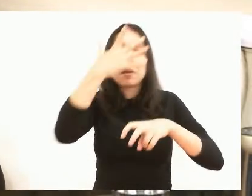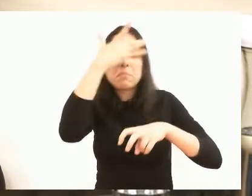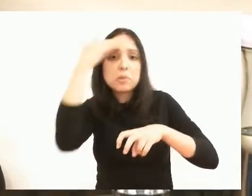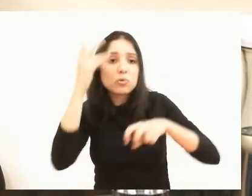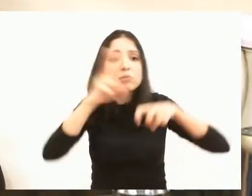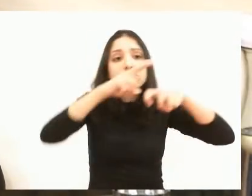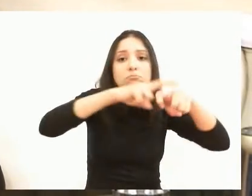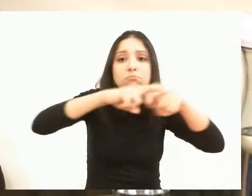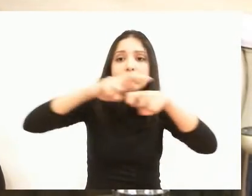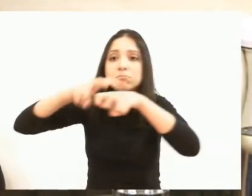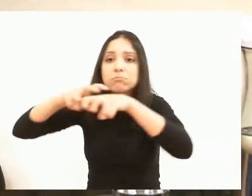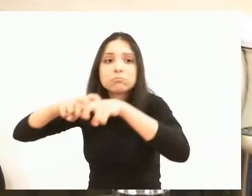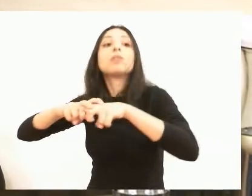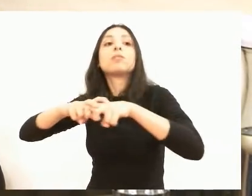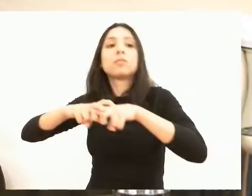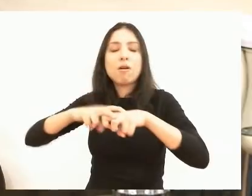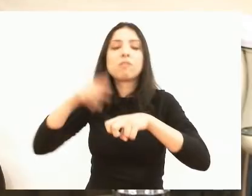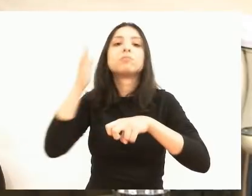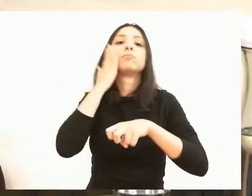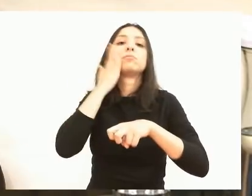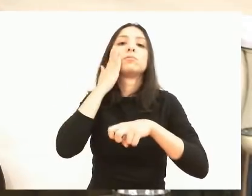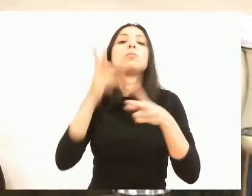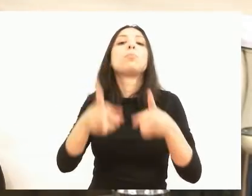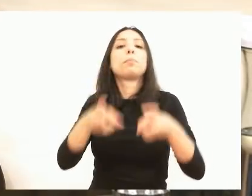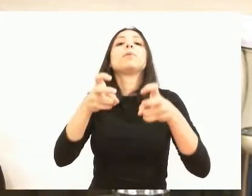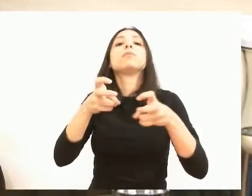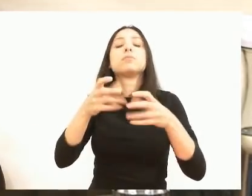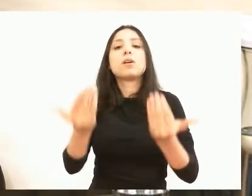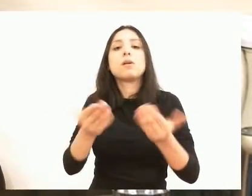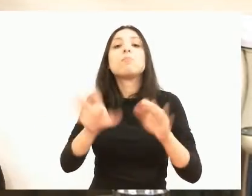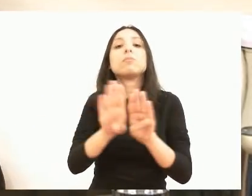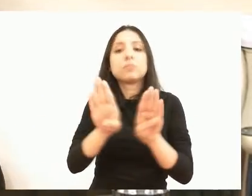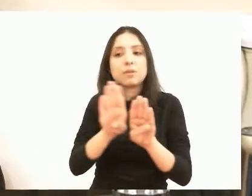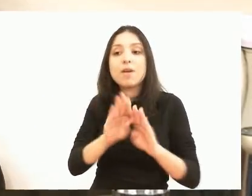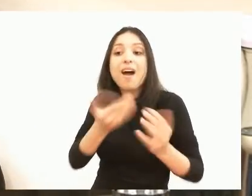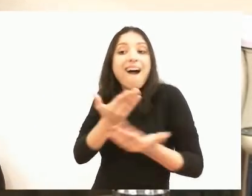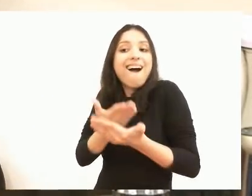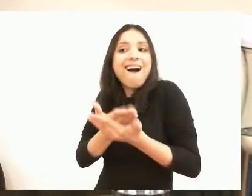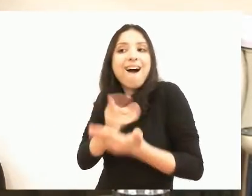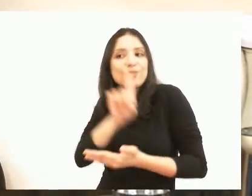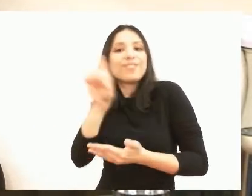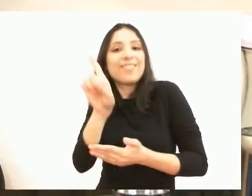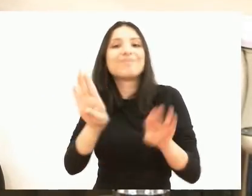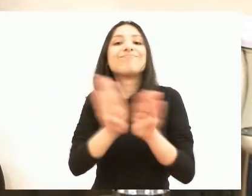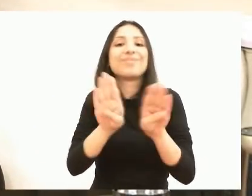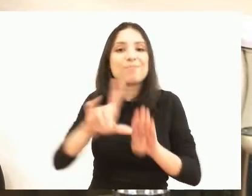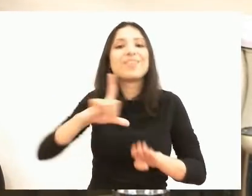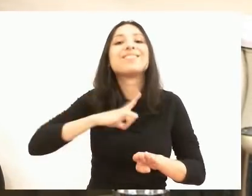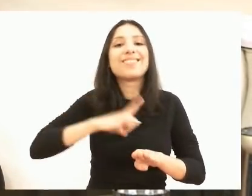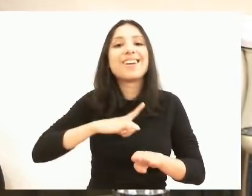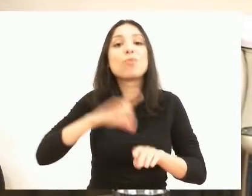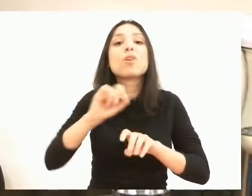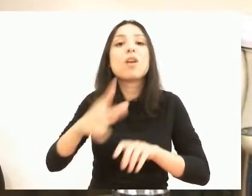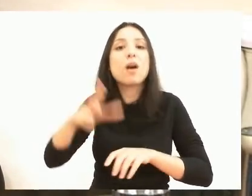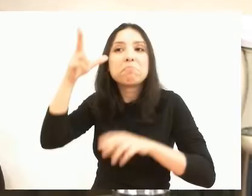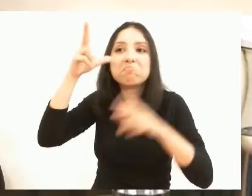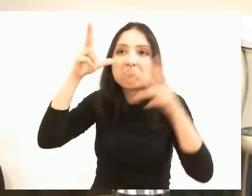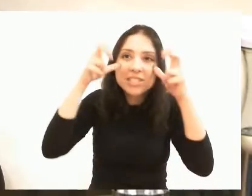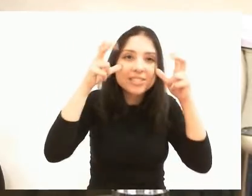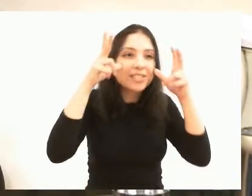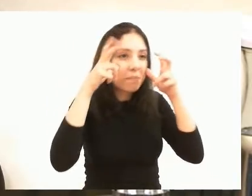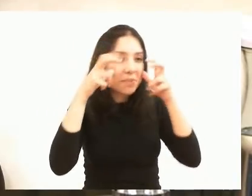com a renata então as aulas também tem toda essa percepção do espaço não tem